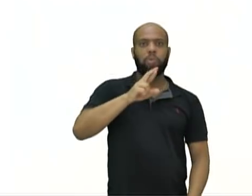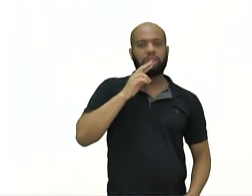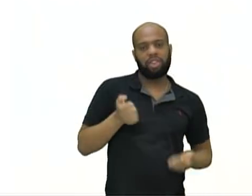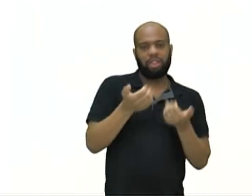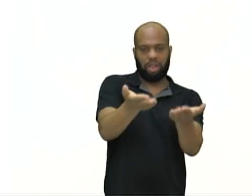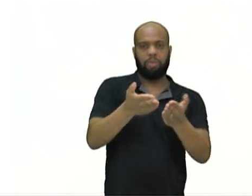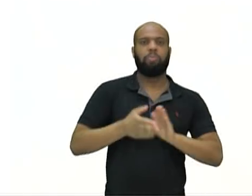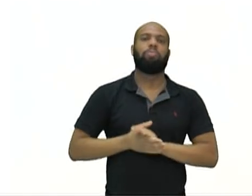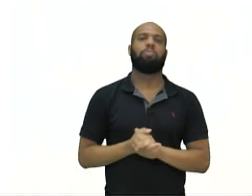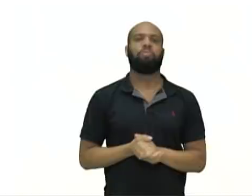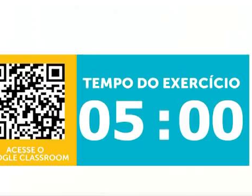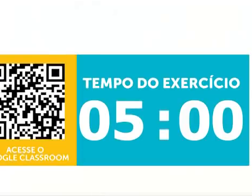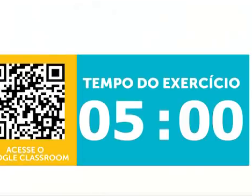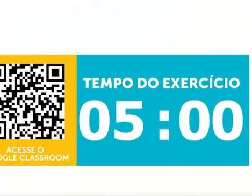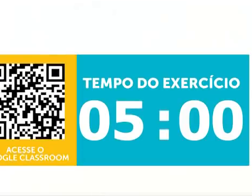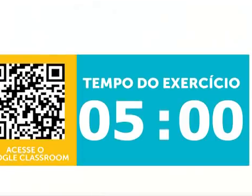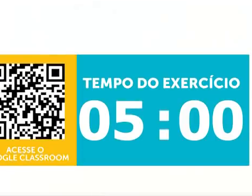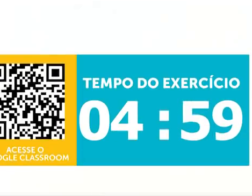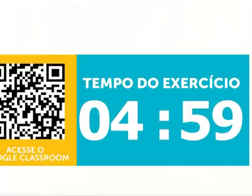vocês.